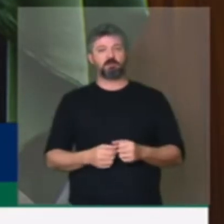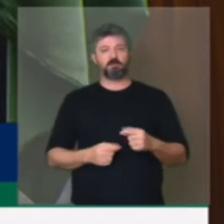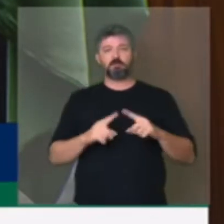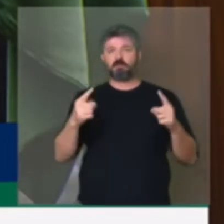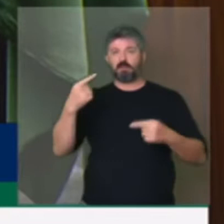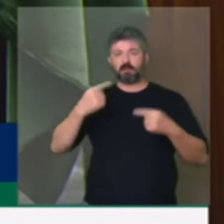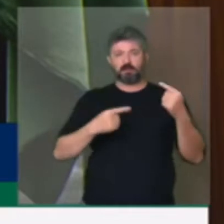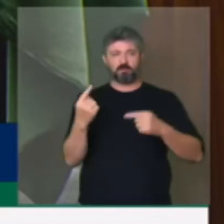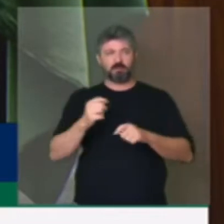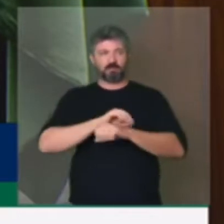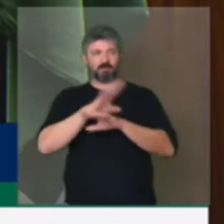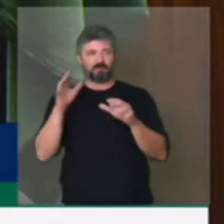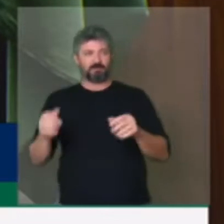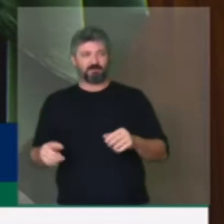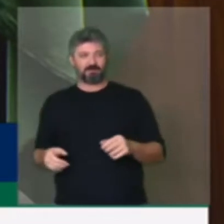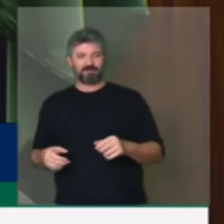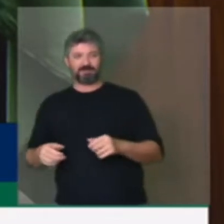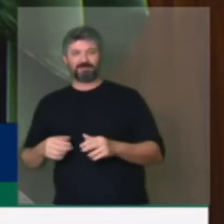franco e aberto.